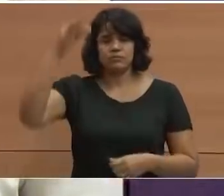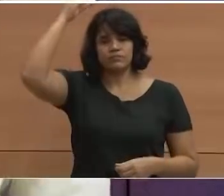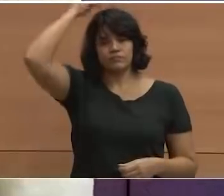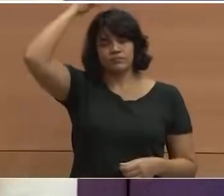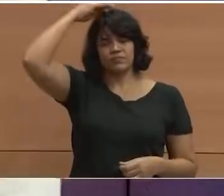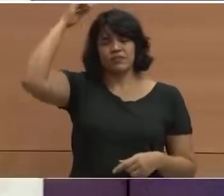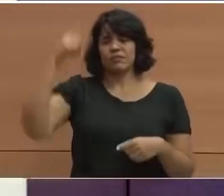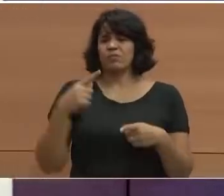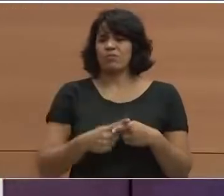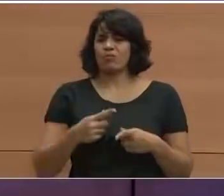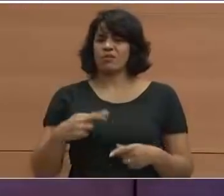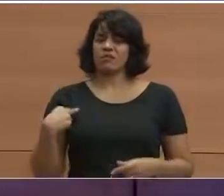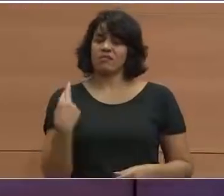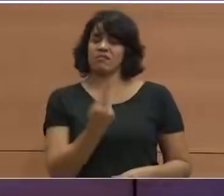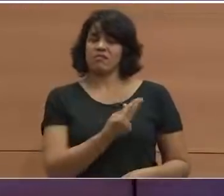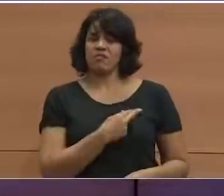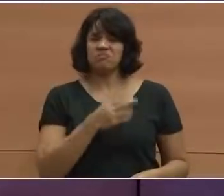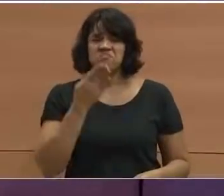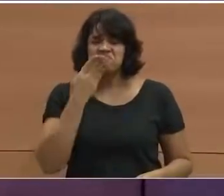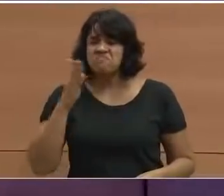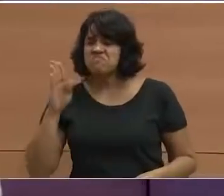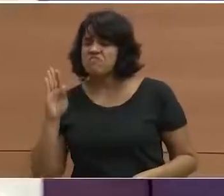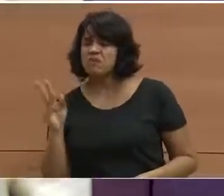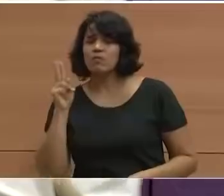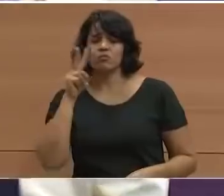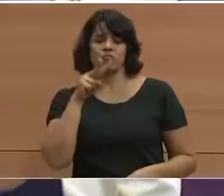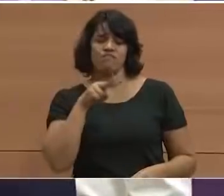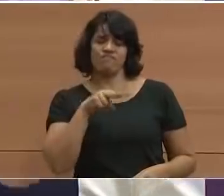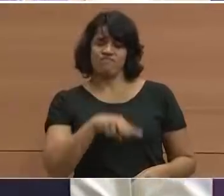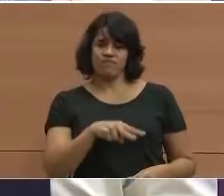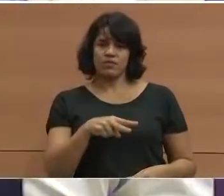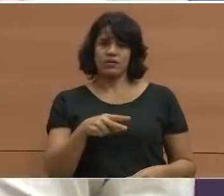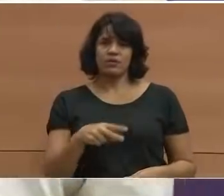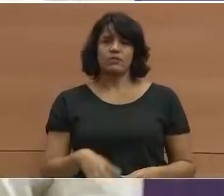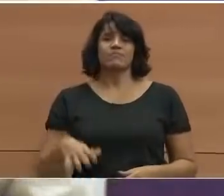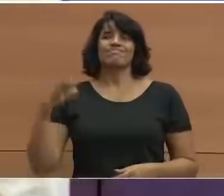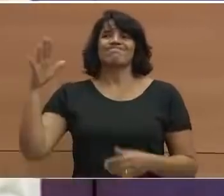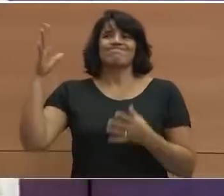estamos apenas vendendo um produto barato. Nós estamos